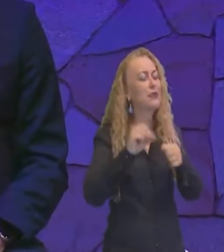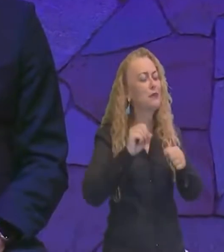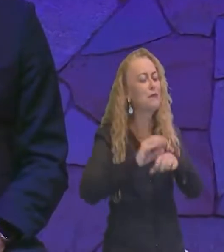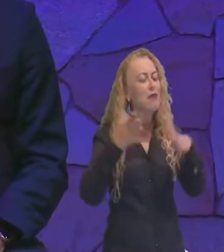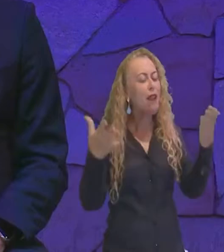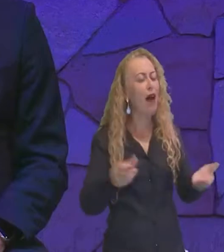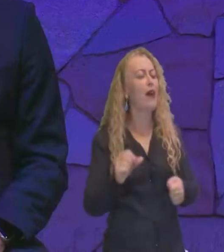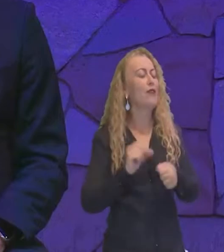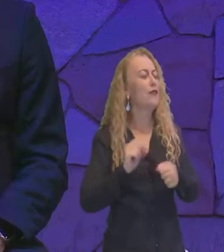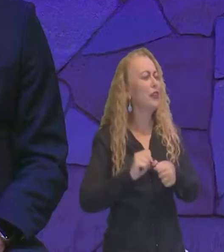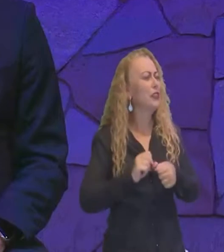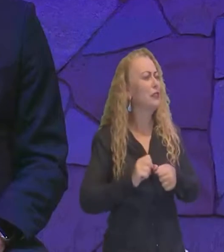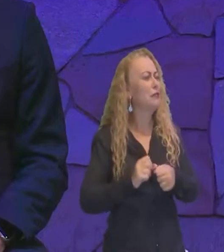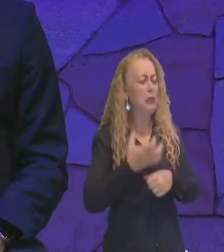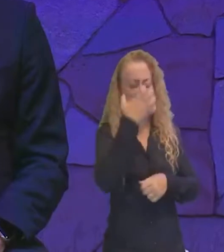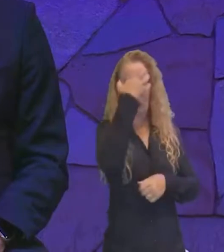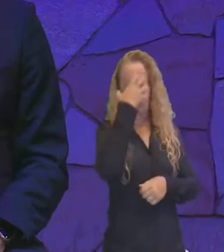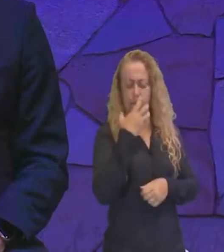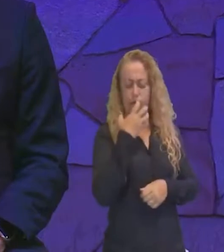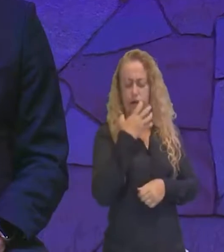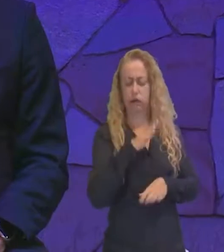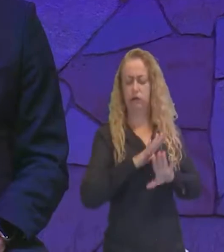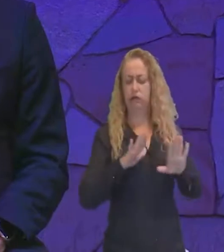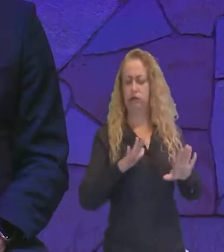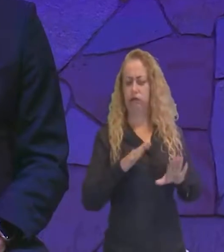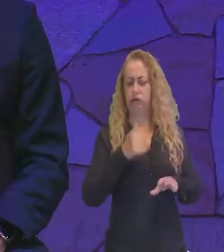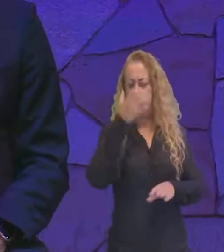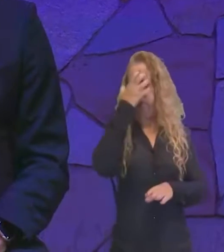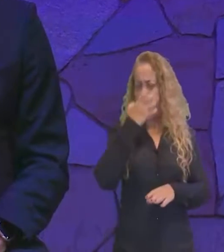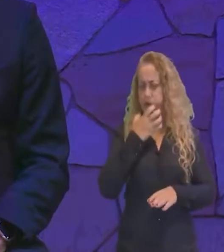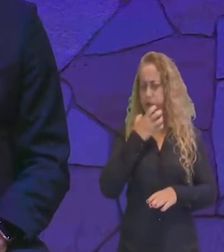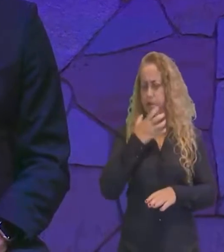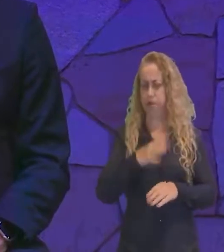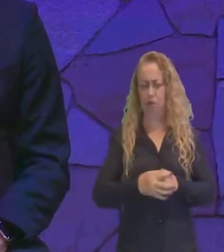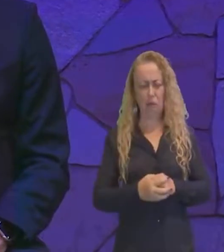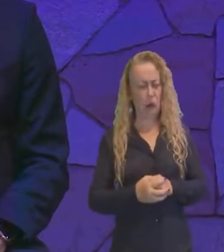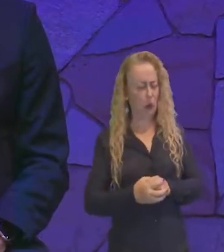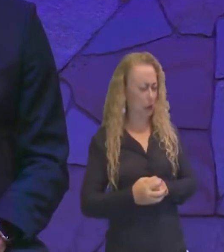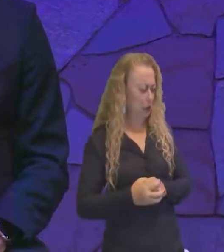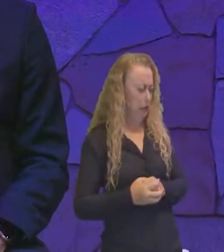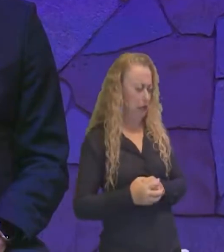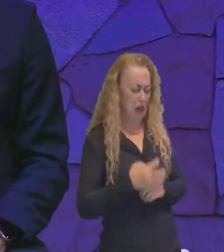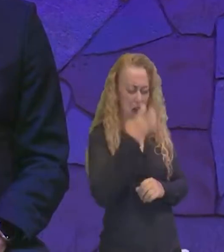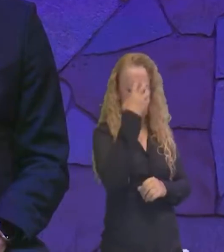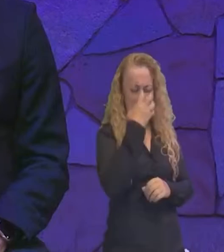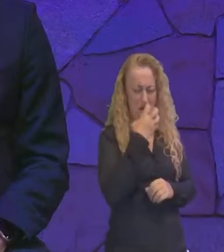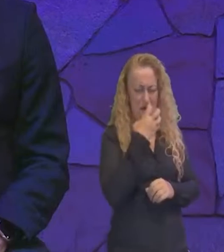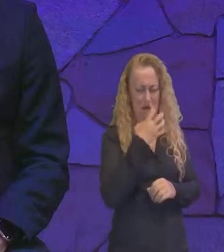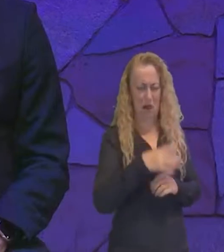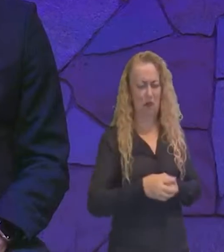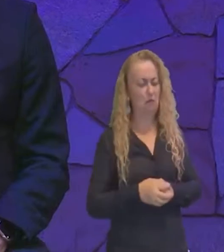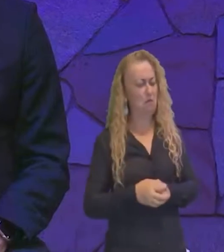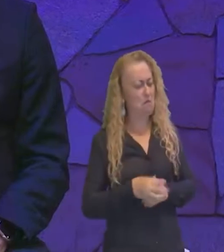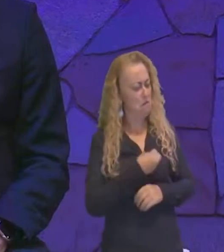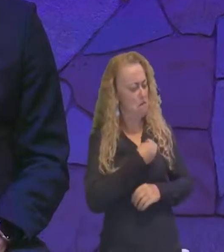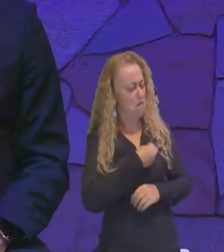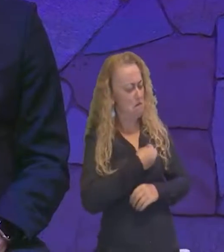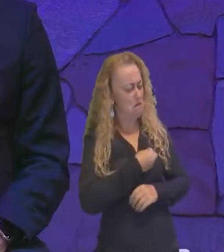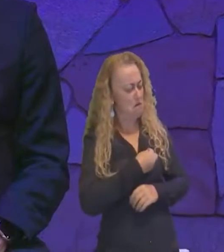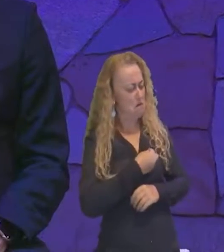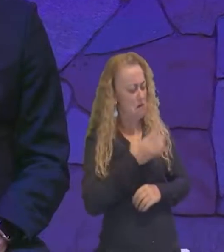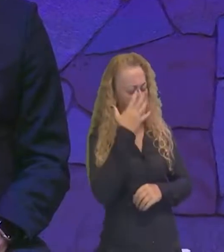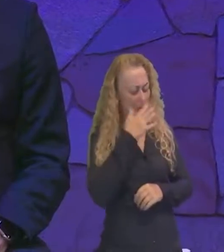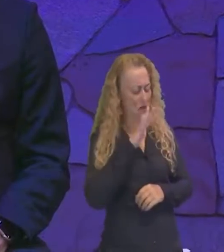que é carrancudo, você que é carrancuda, você que vive sempre com aquela cara feia, nessa noite o Senhor vai mudar o